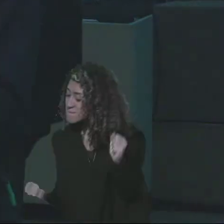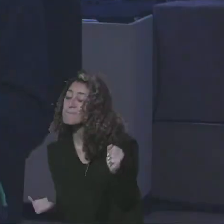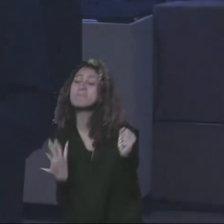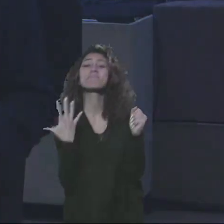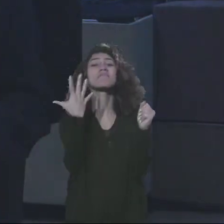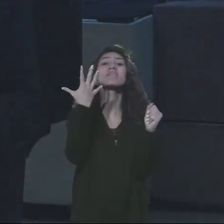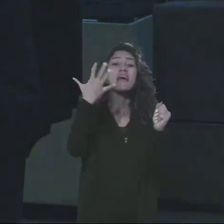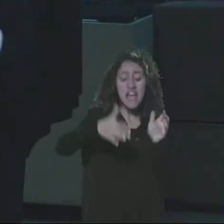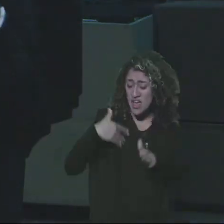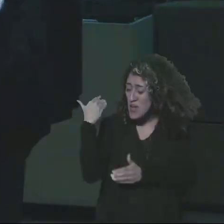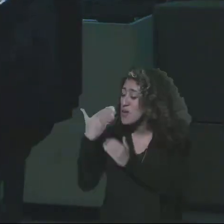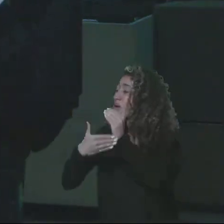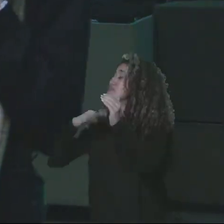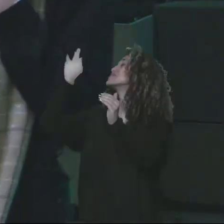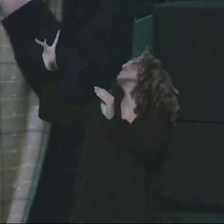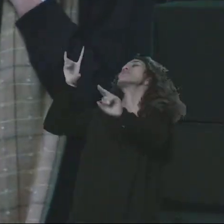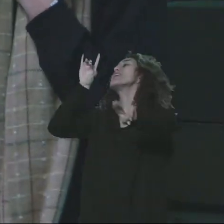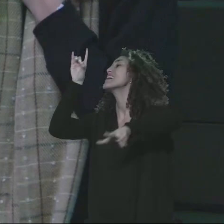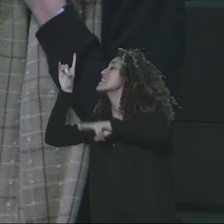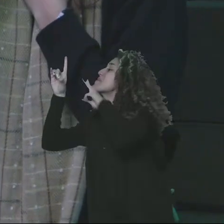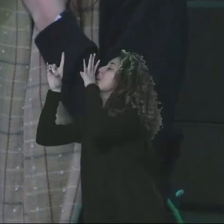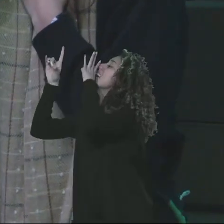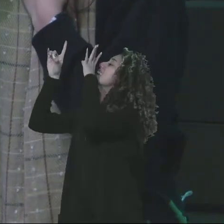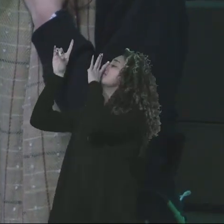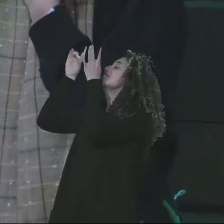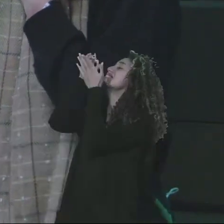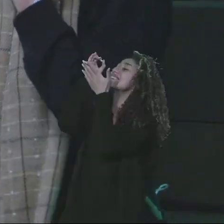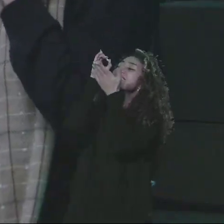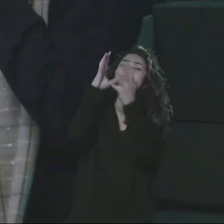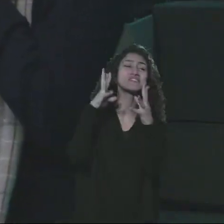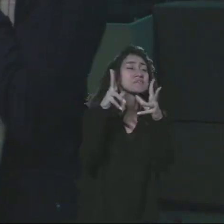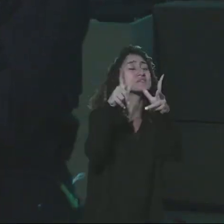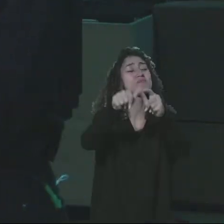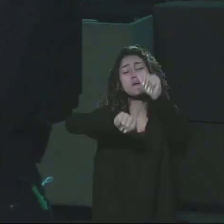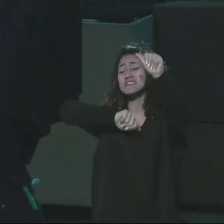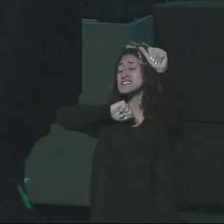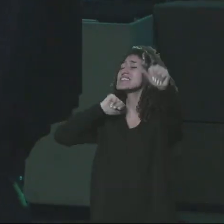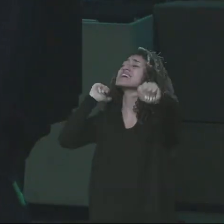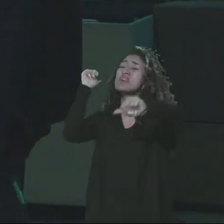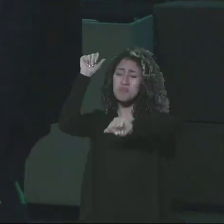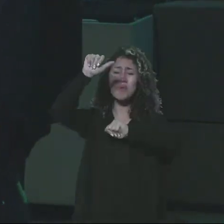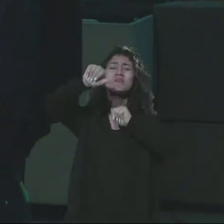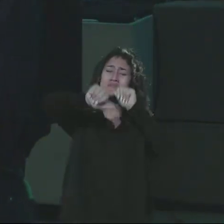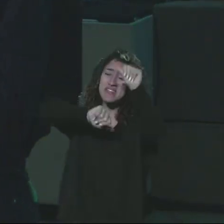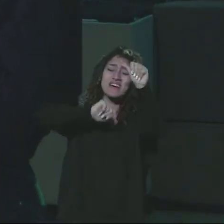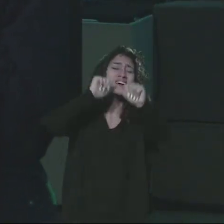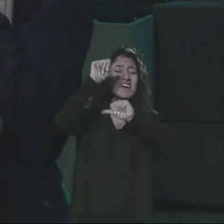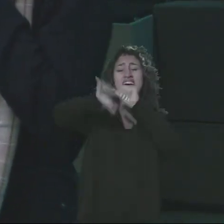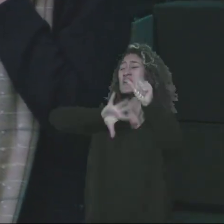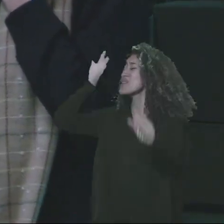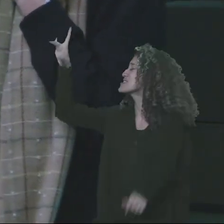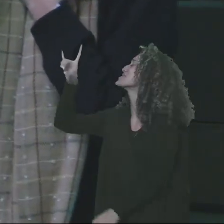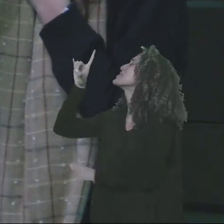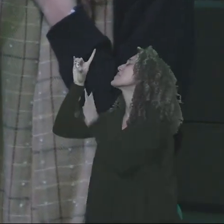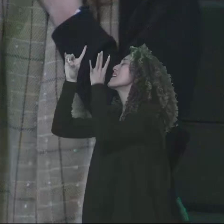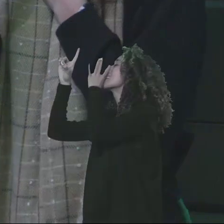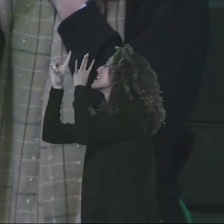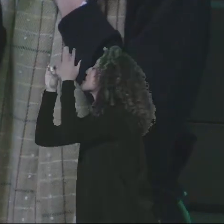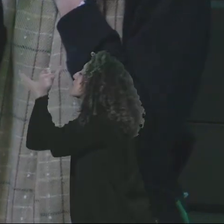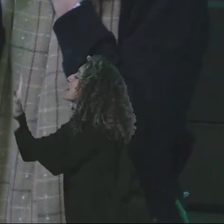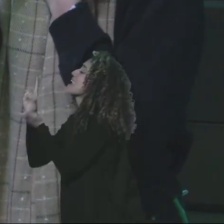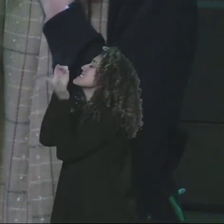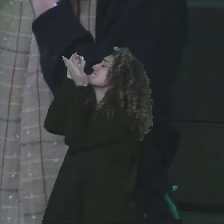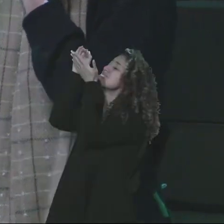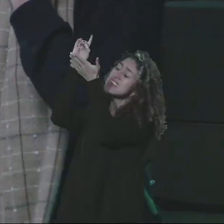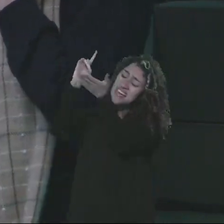até passar, eu continuo olhando para Ti. Tudo pode até mudar, eu continuo